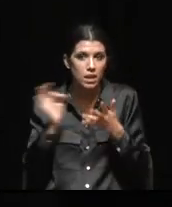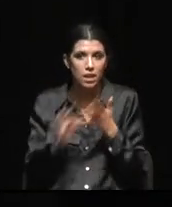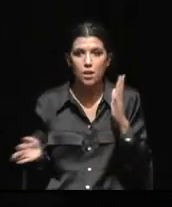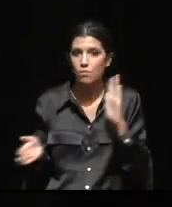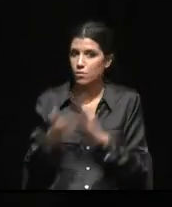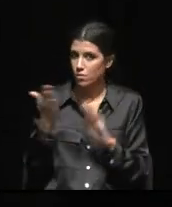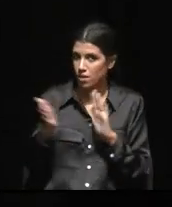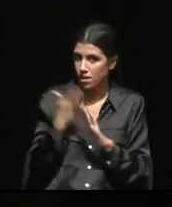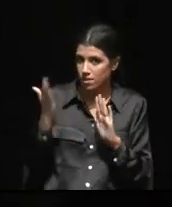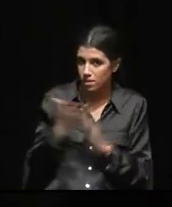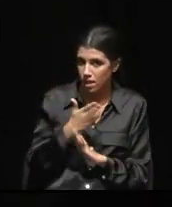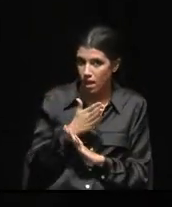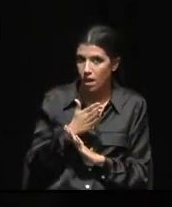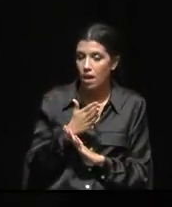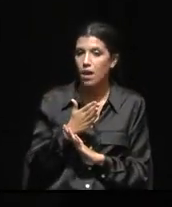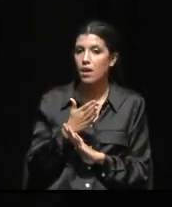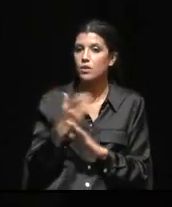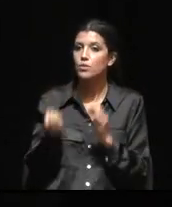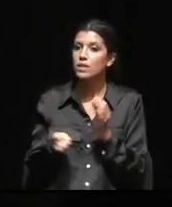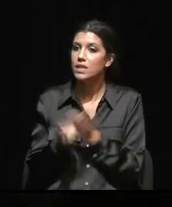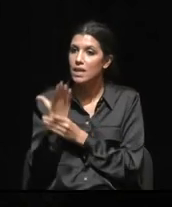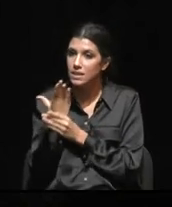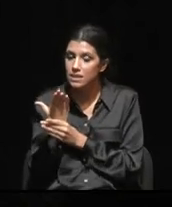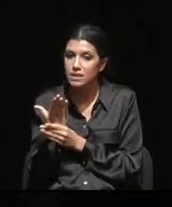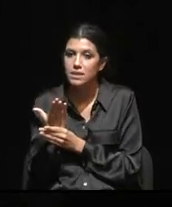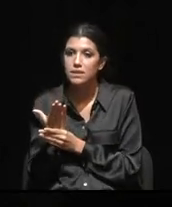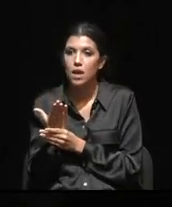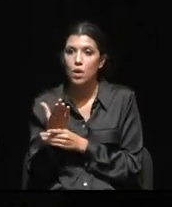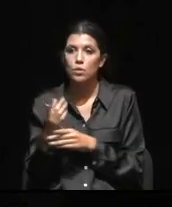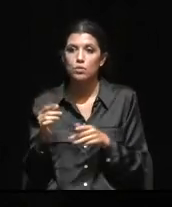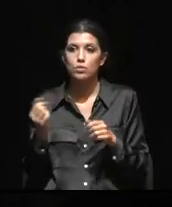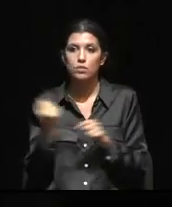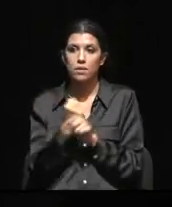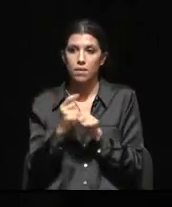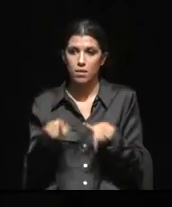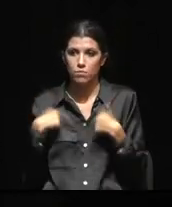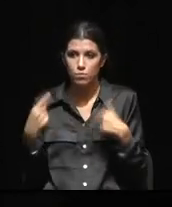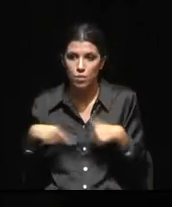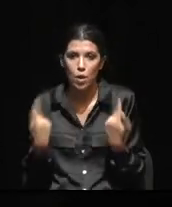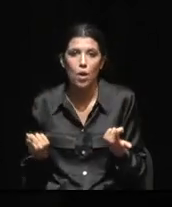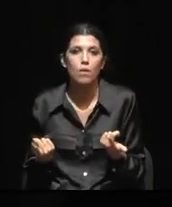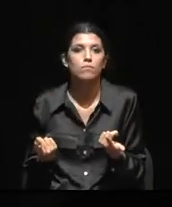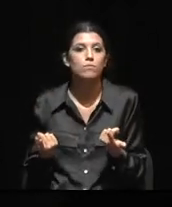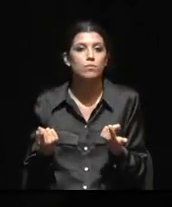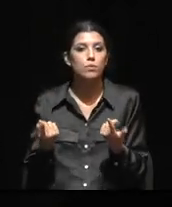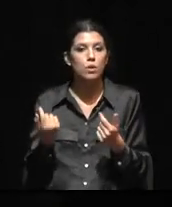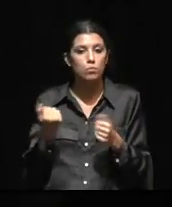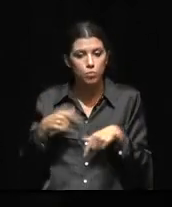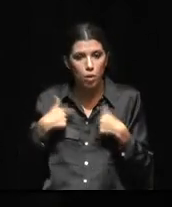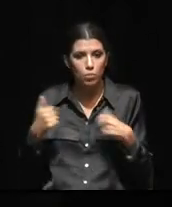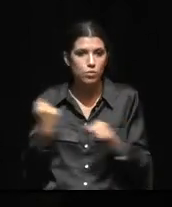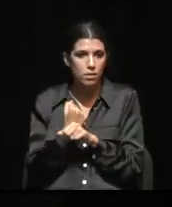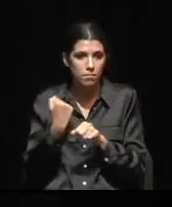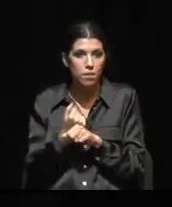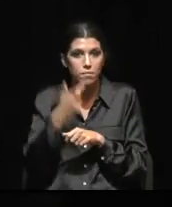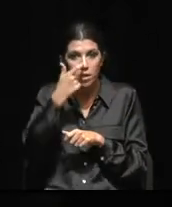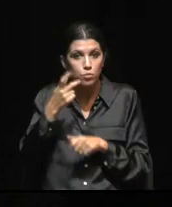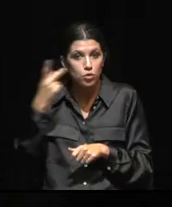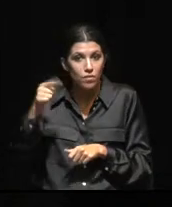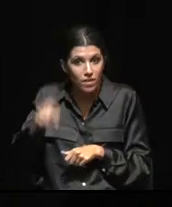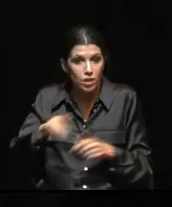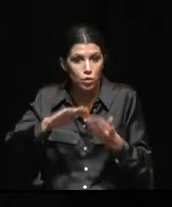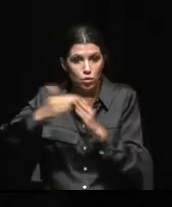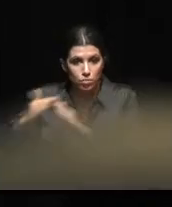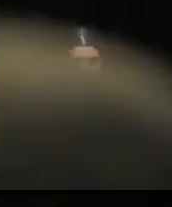prioritário seja considerada a criação do próprio emprego empresa pelos moradores dos bairros municipais em